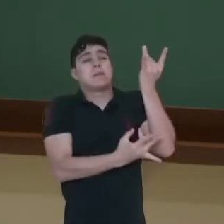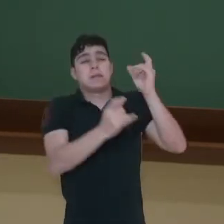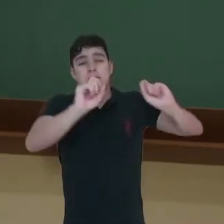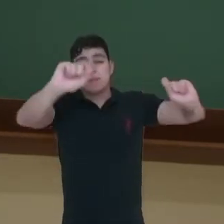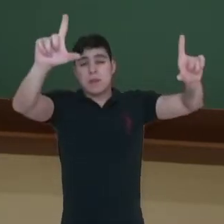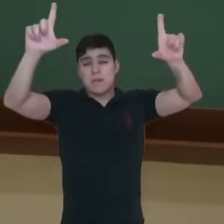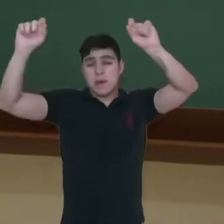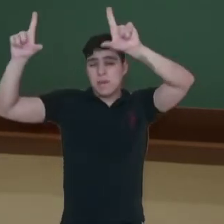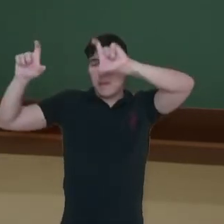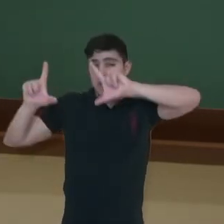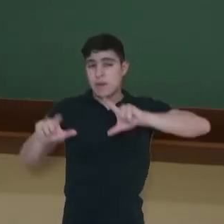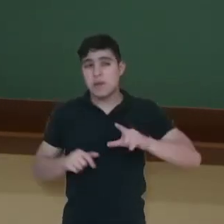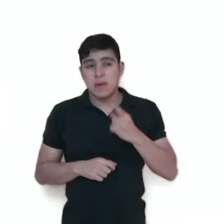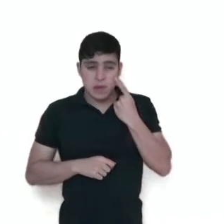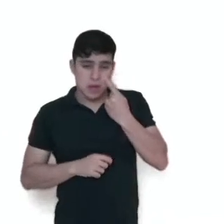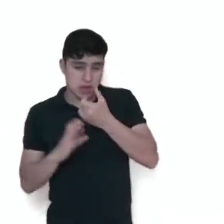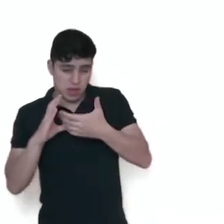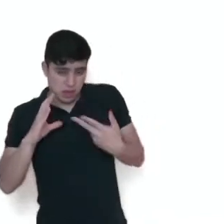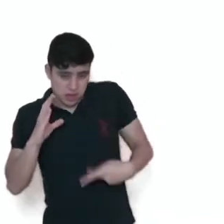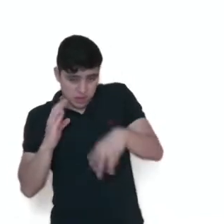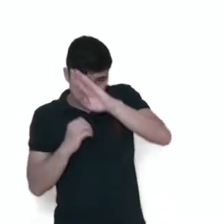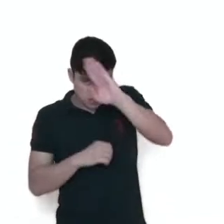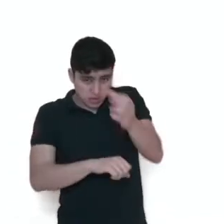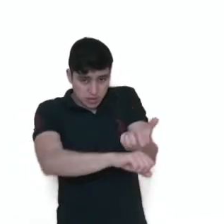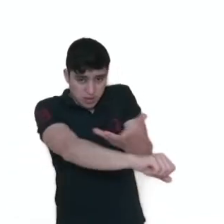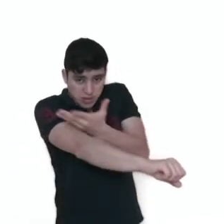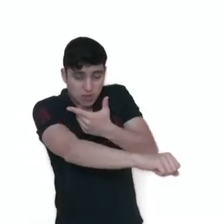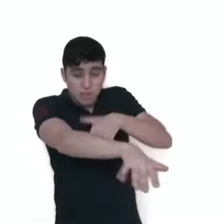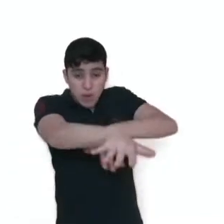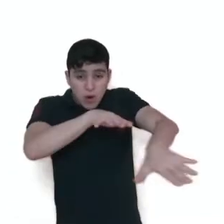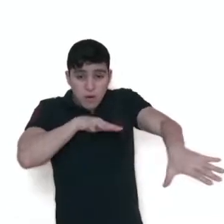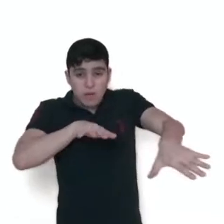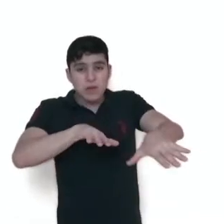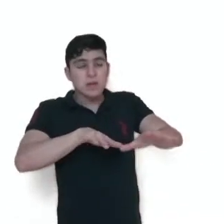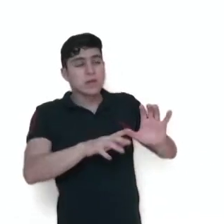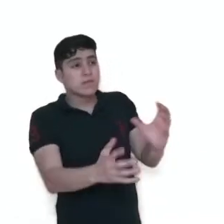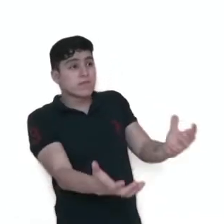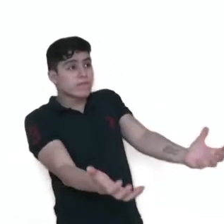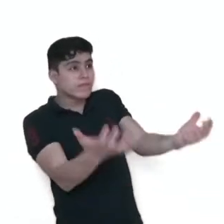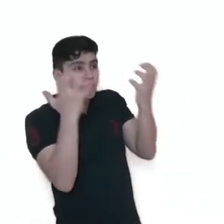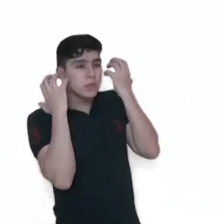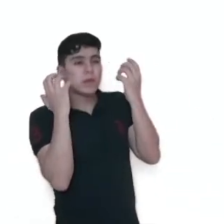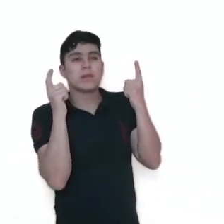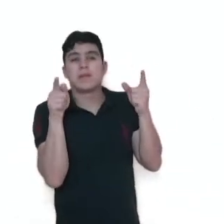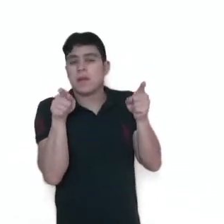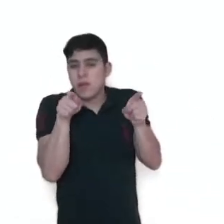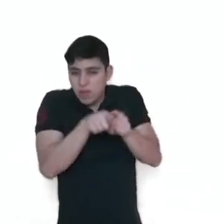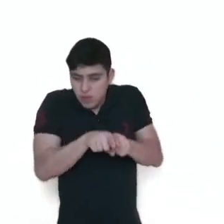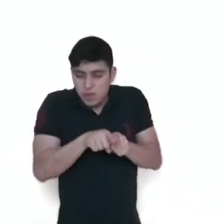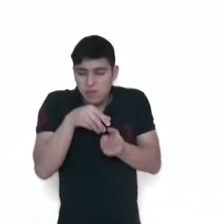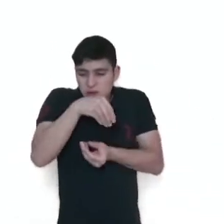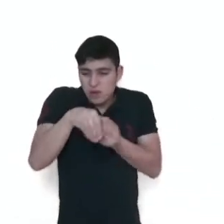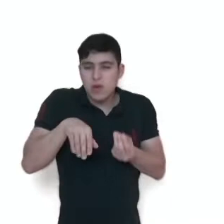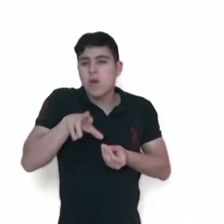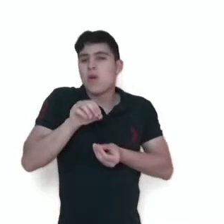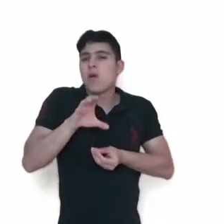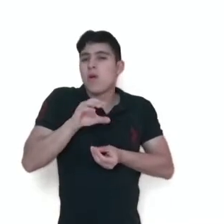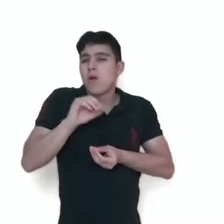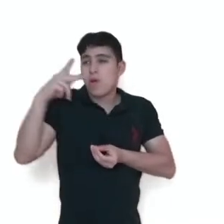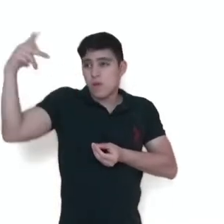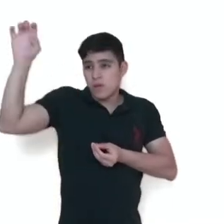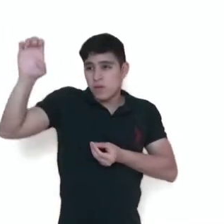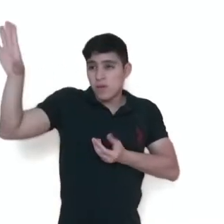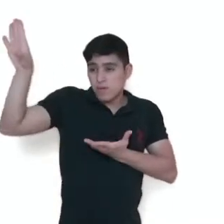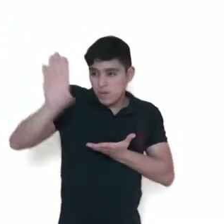representações. Então, nas características brasileiras, emoção, movimento, ostentação excessiva, uma coisa do rococó que tinha lá na Europa, o Brasil já